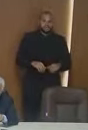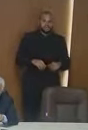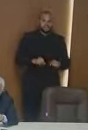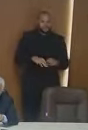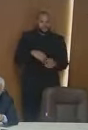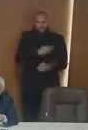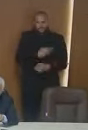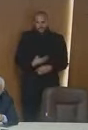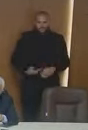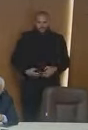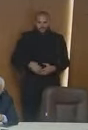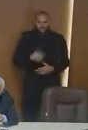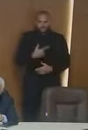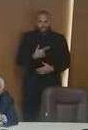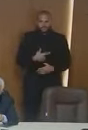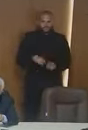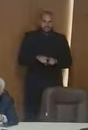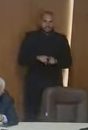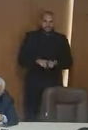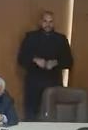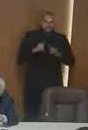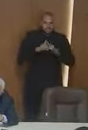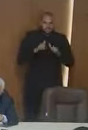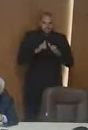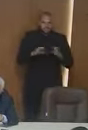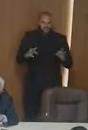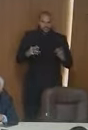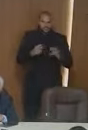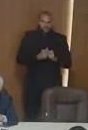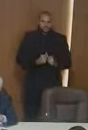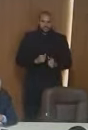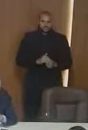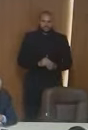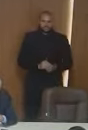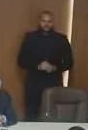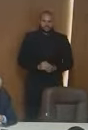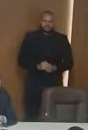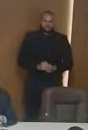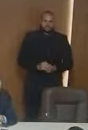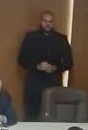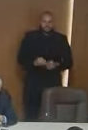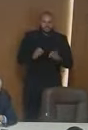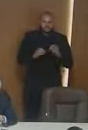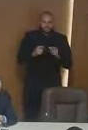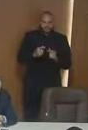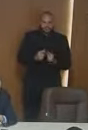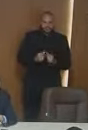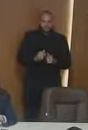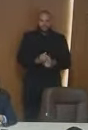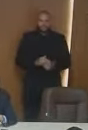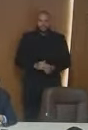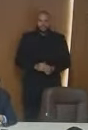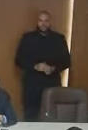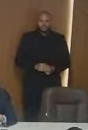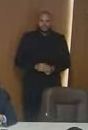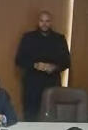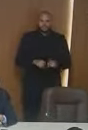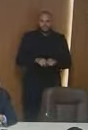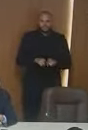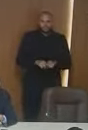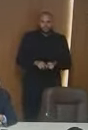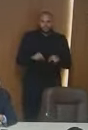segundo também, lhe informar que tudo que está no orçamento diz respeito sim a